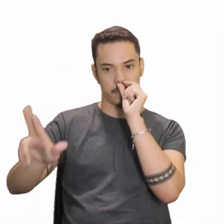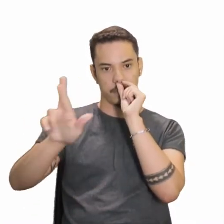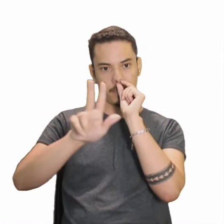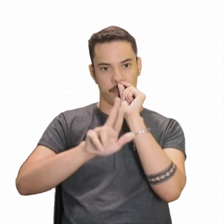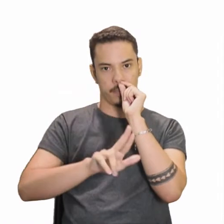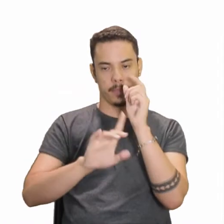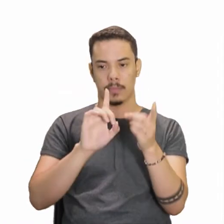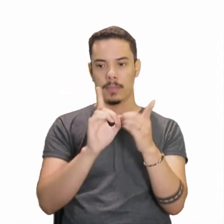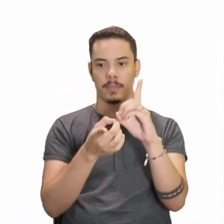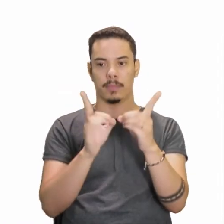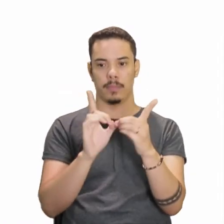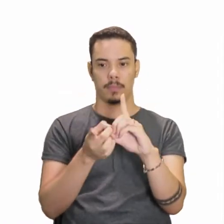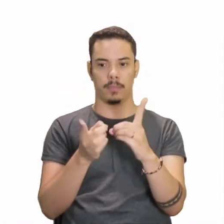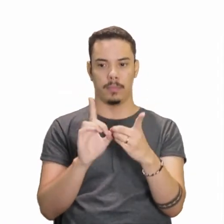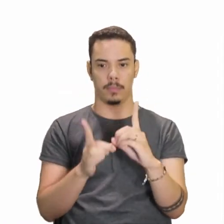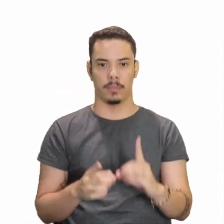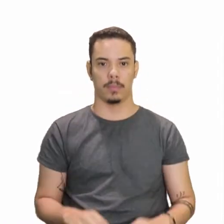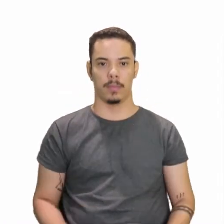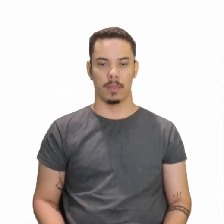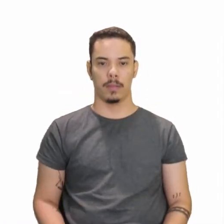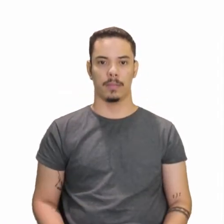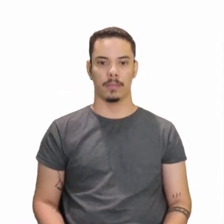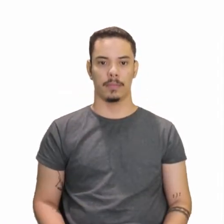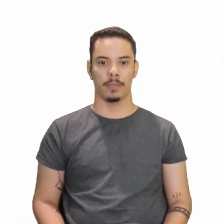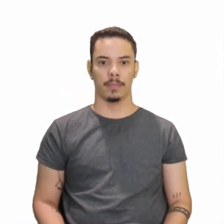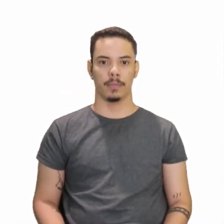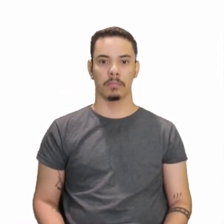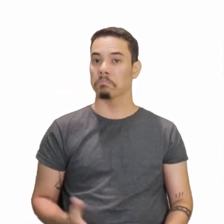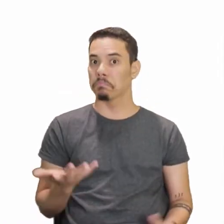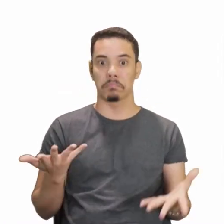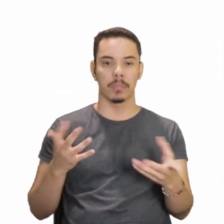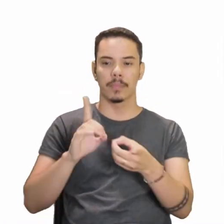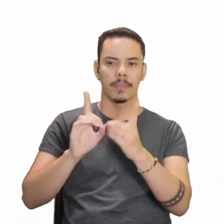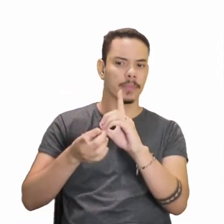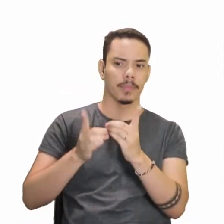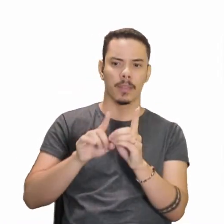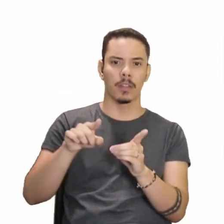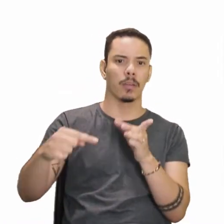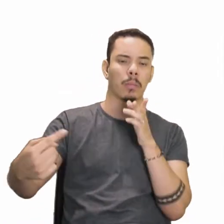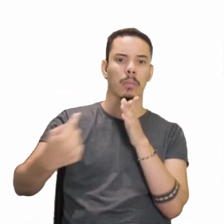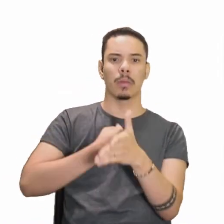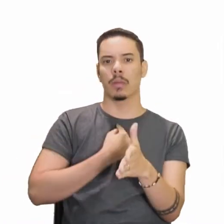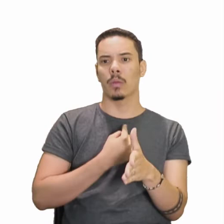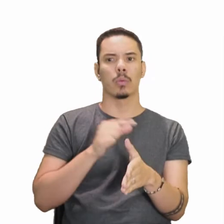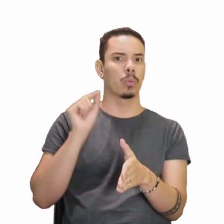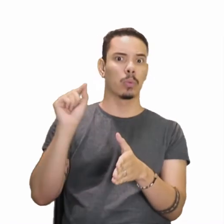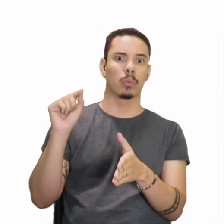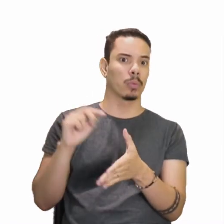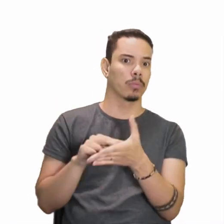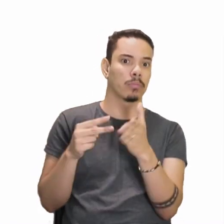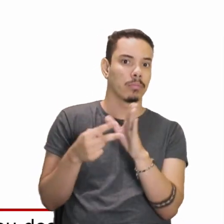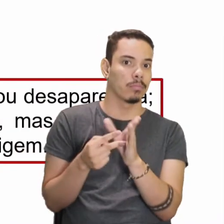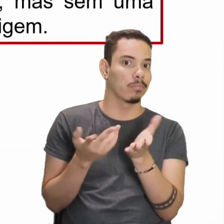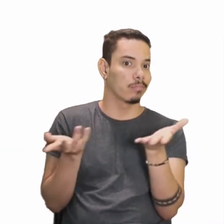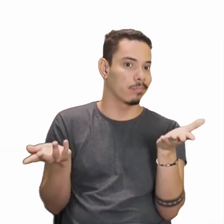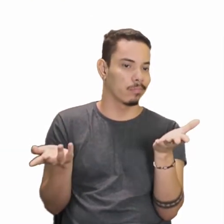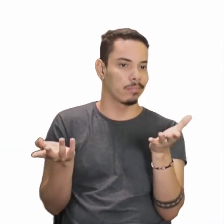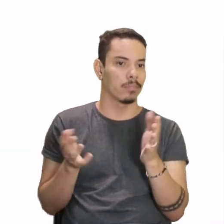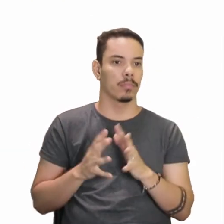dialetos, tá certo? Bom, e aí dialeto, né? Você pergunta, o que é, professora,